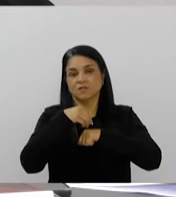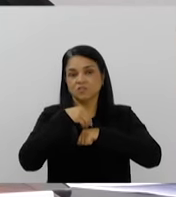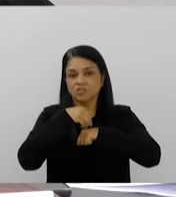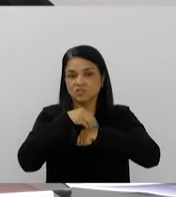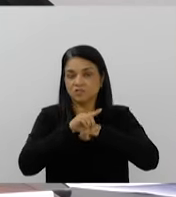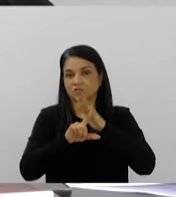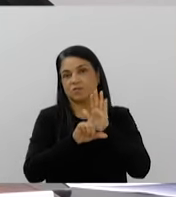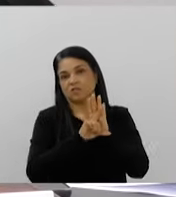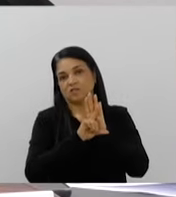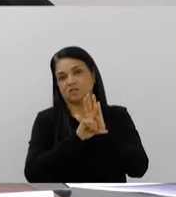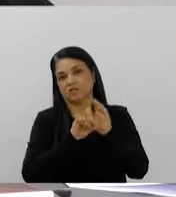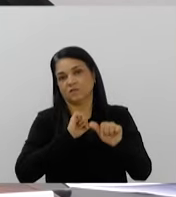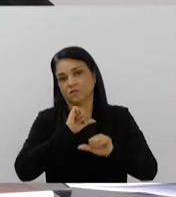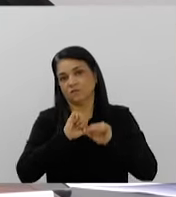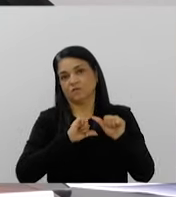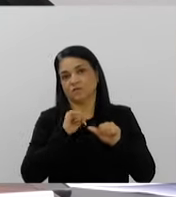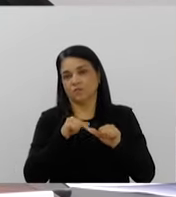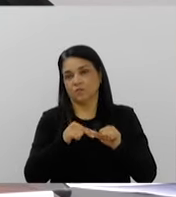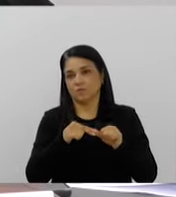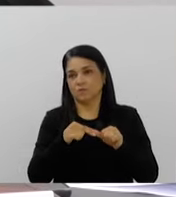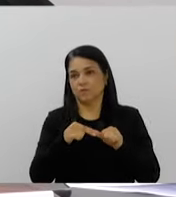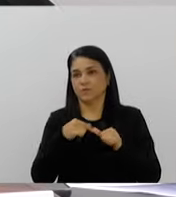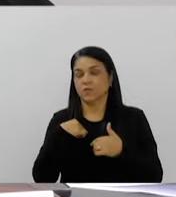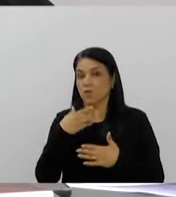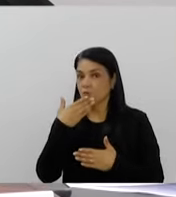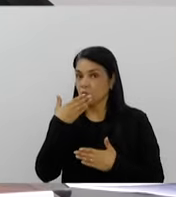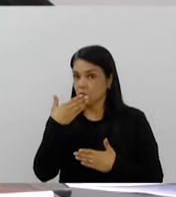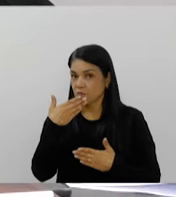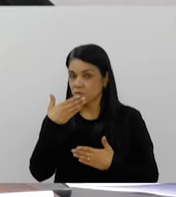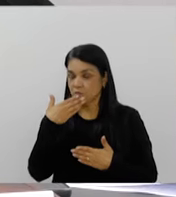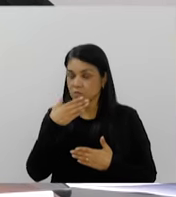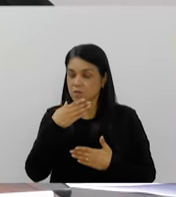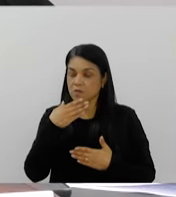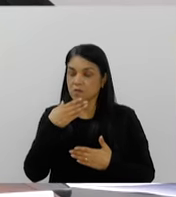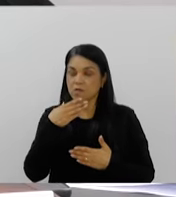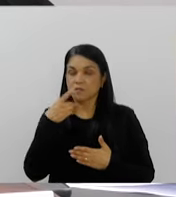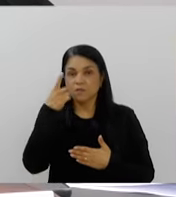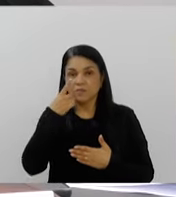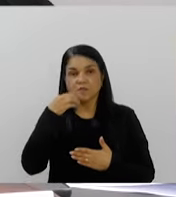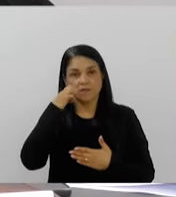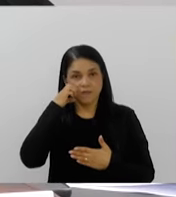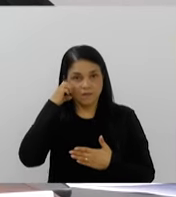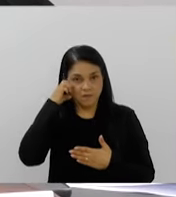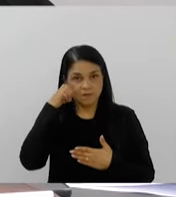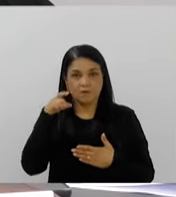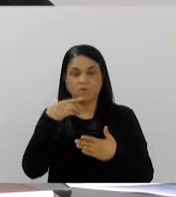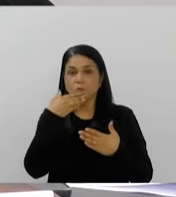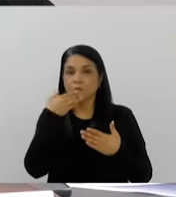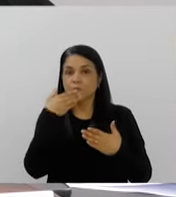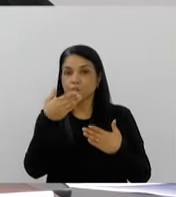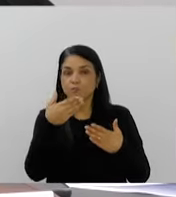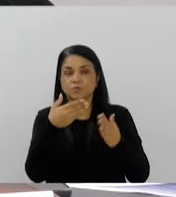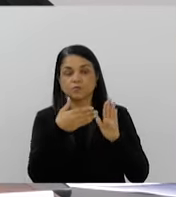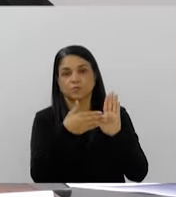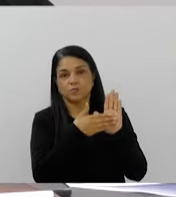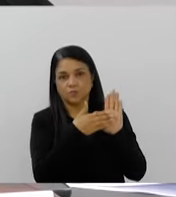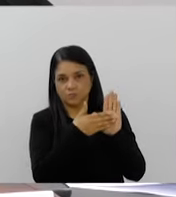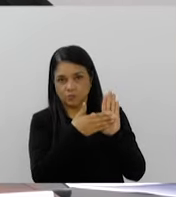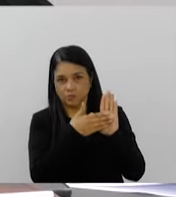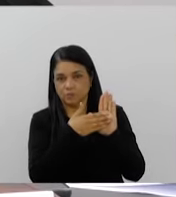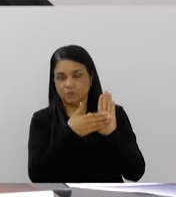propor, deputada Érica, no sentido de, dentro do que Vossa Excelência diz, salvar o vosso projeto, que é